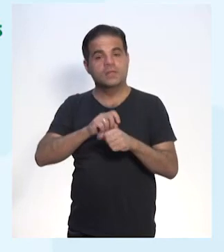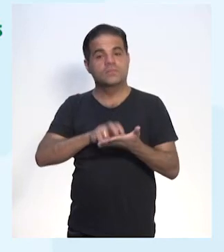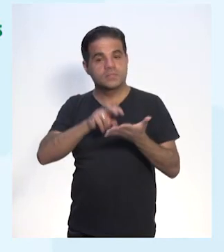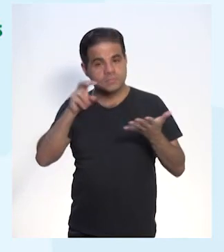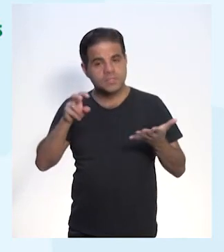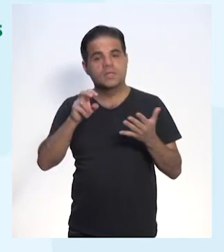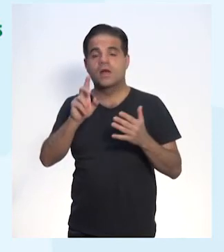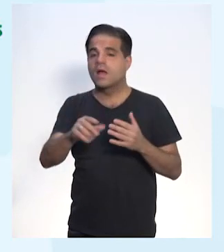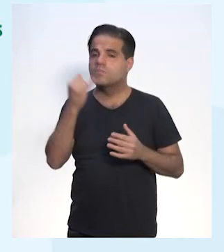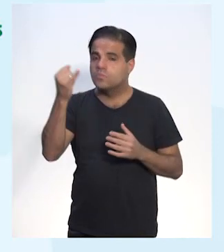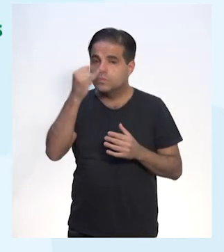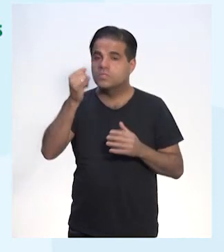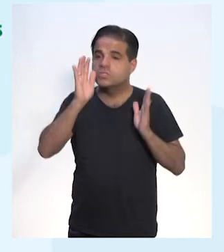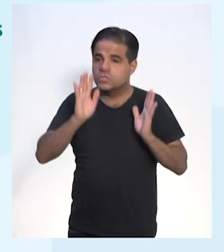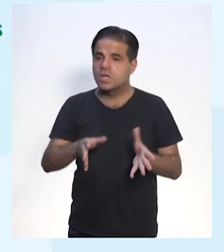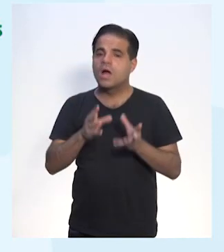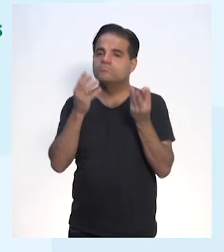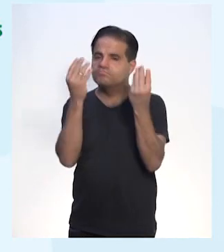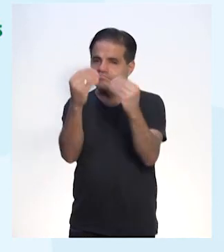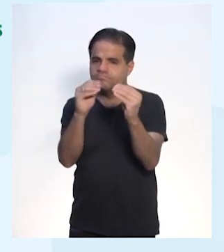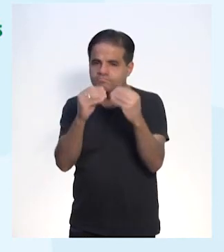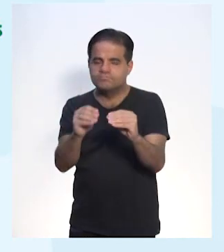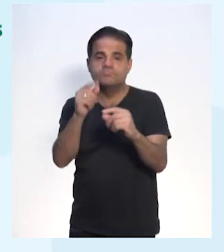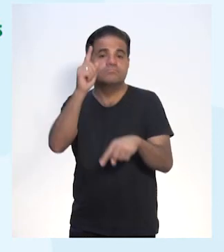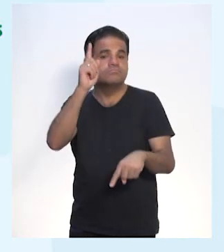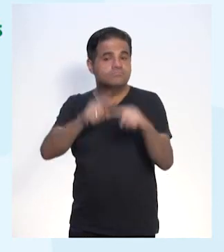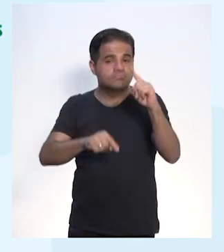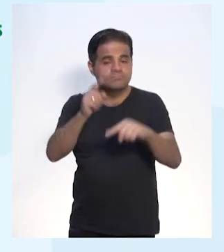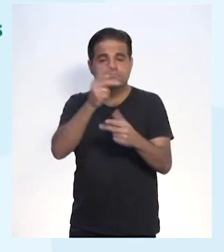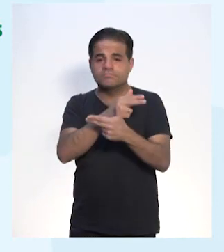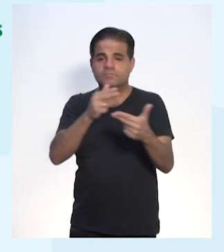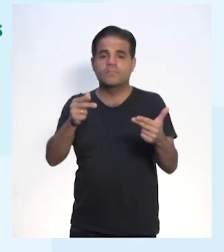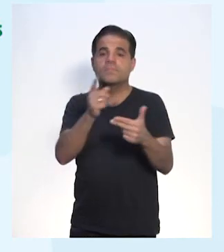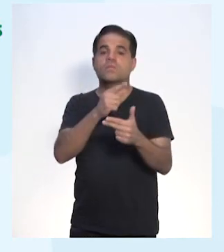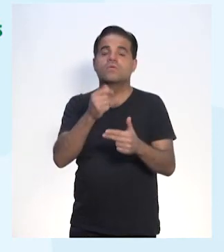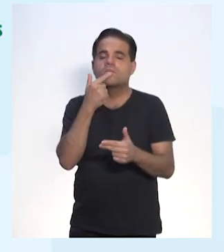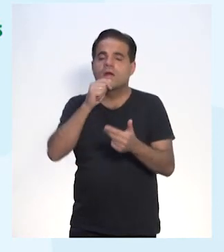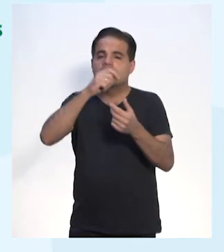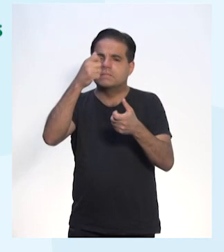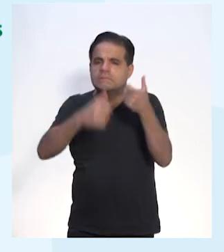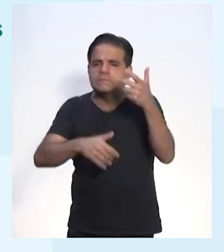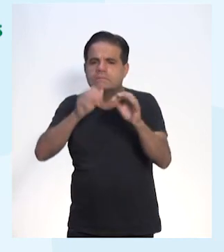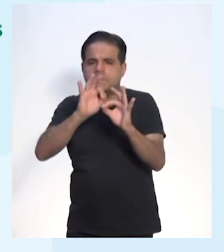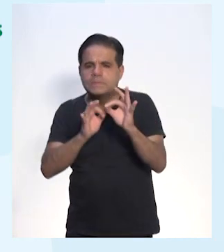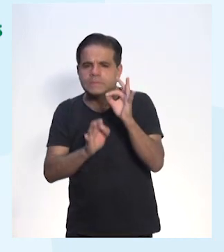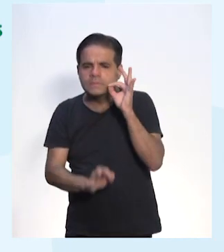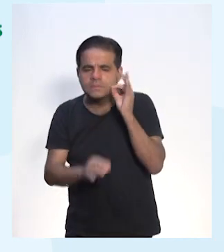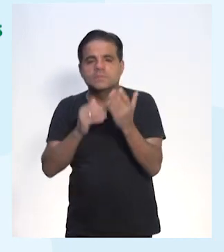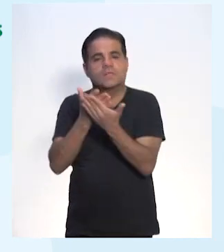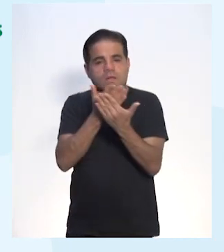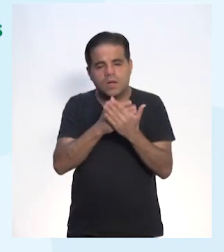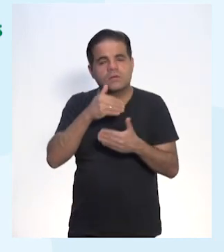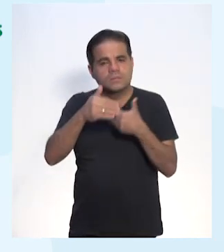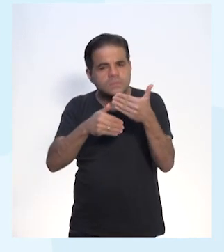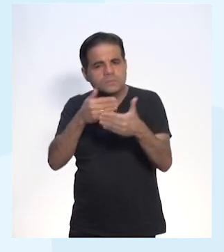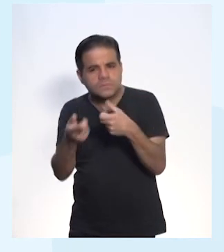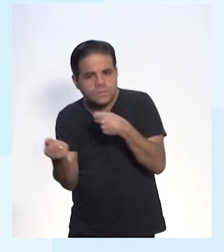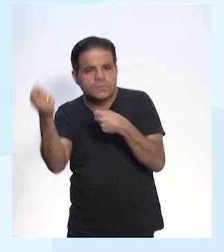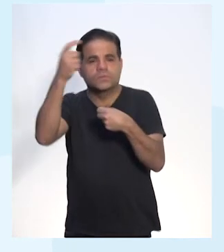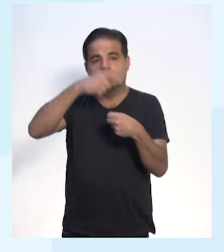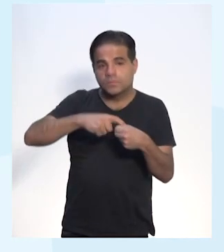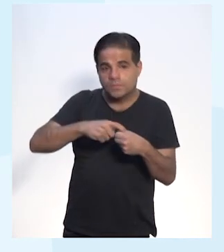e girassóis. Na verdade, é o girassol, né? Que só tem um girassol. E acho que poderia ficar separado flores